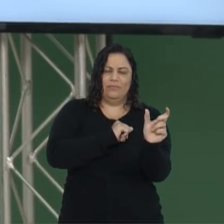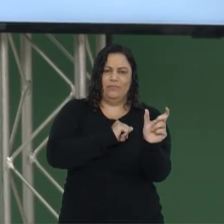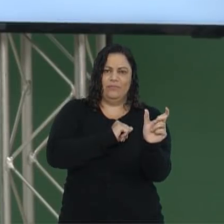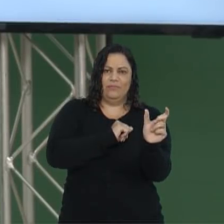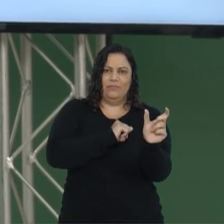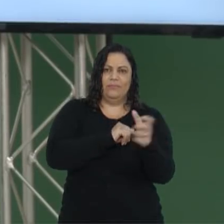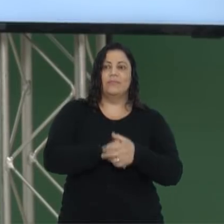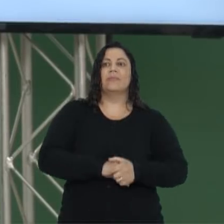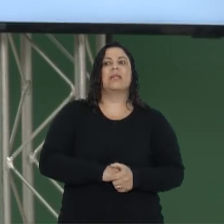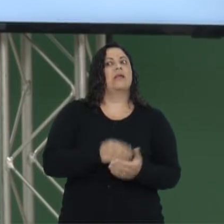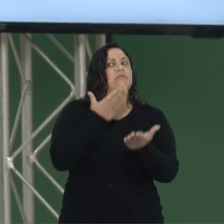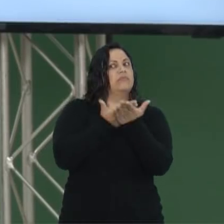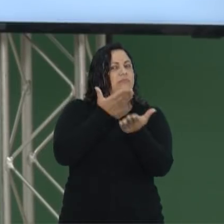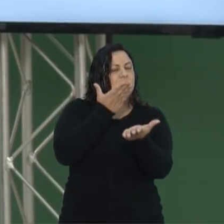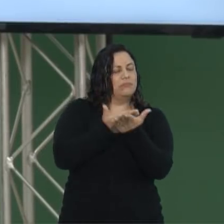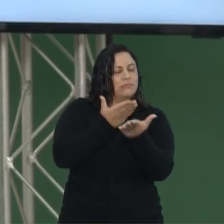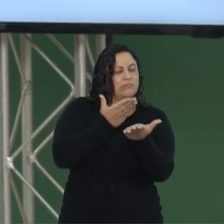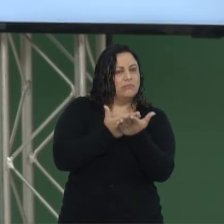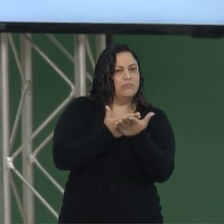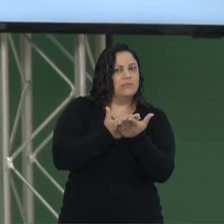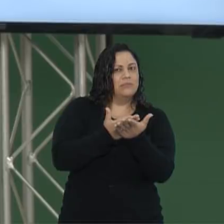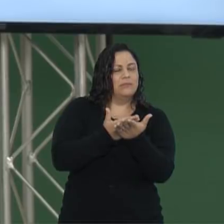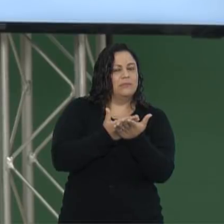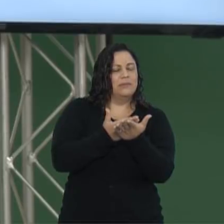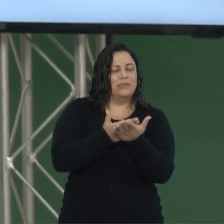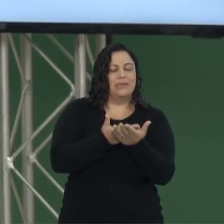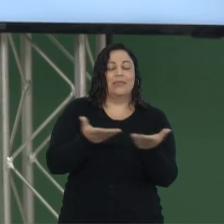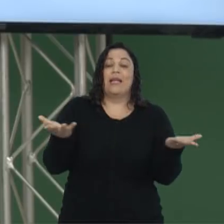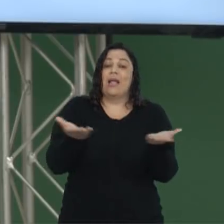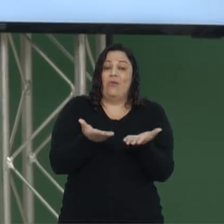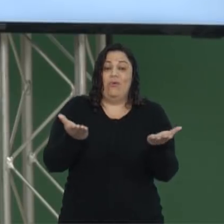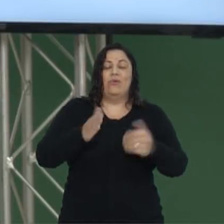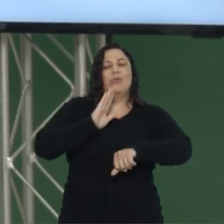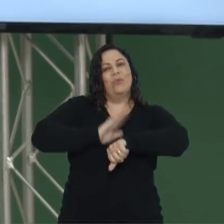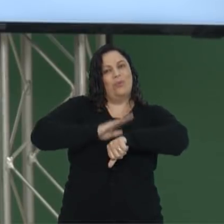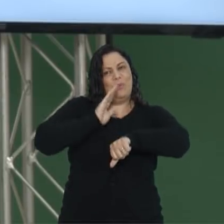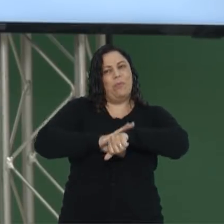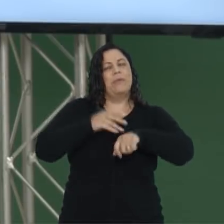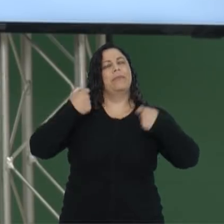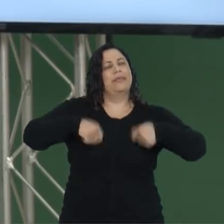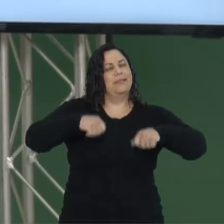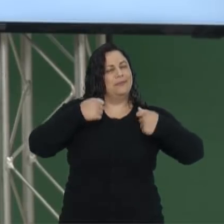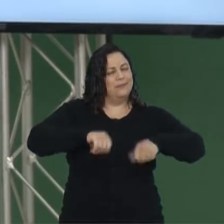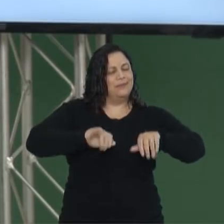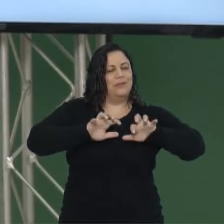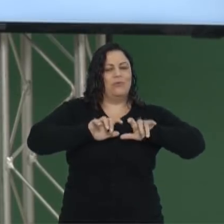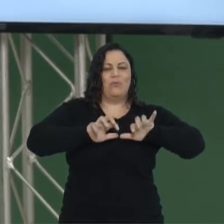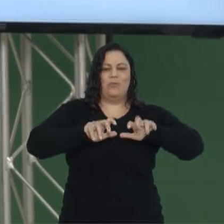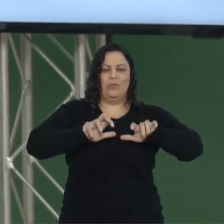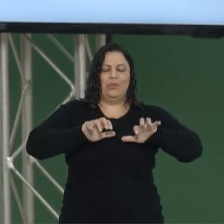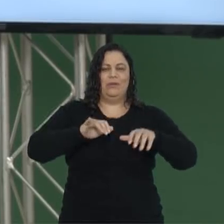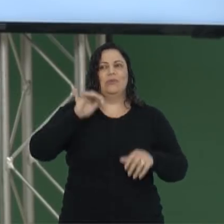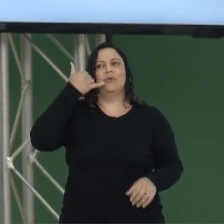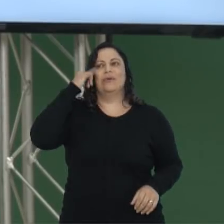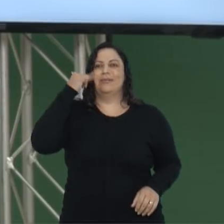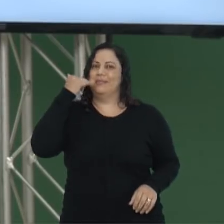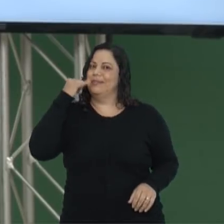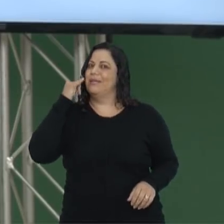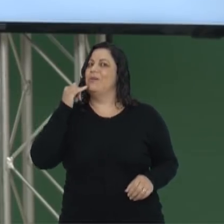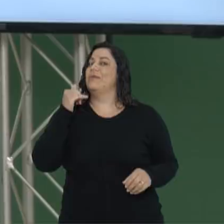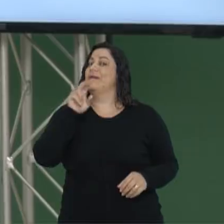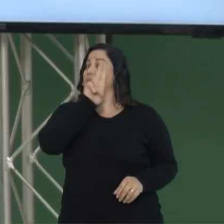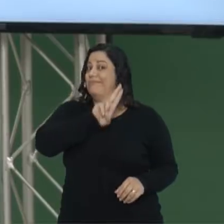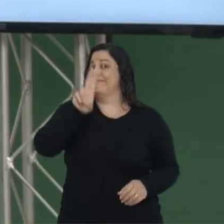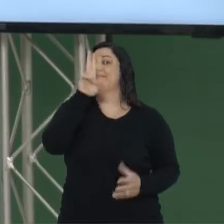se estudar e se atualizar, porque a gente precisa usar o computador, o smartphone direitinho, que a gente está precisando usar bastante agora,